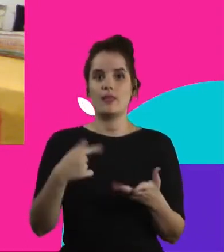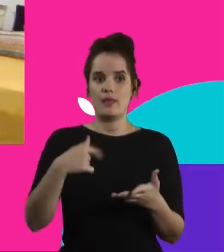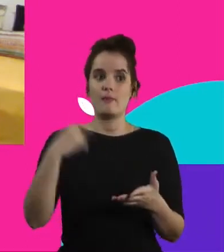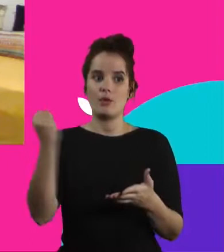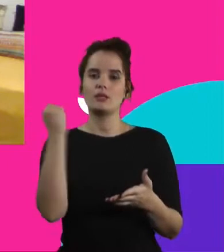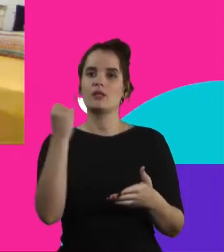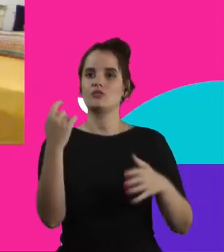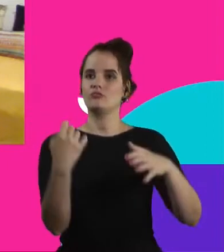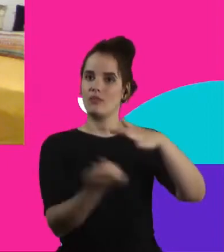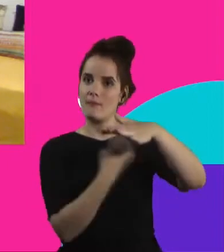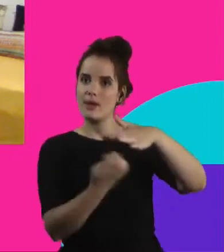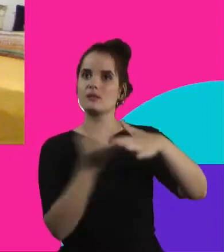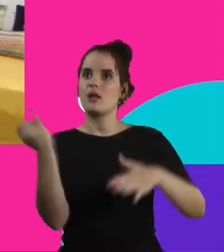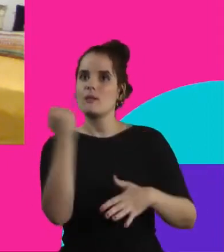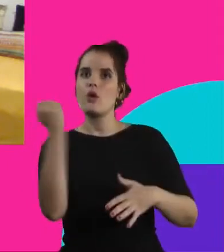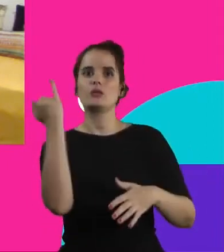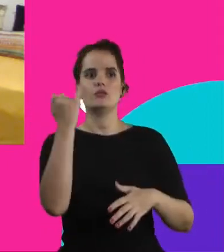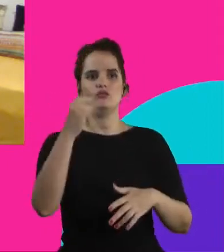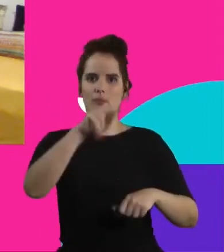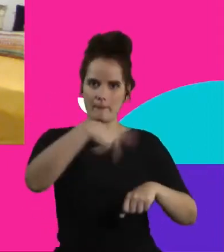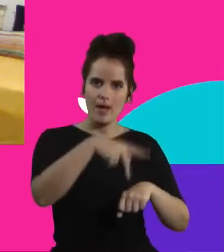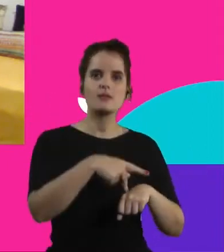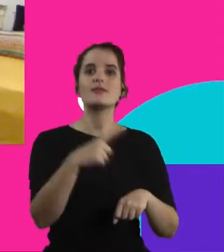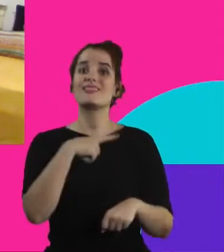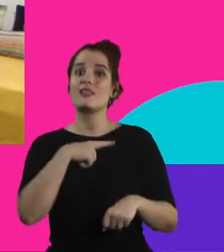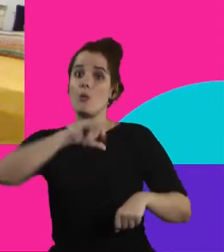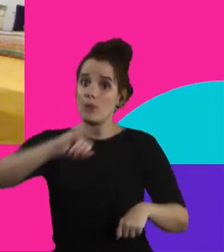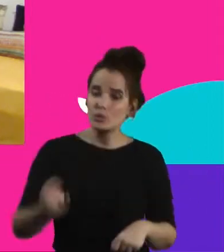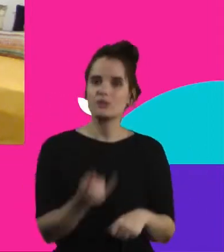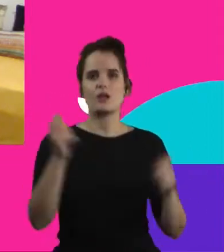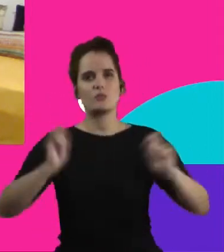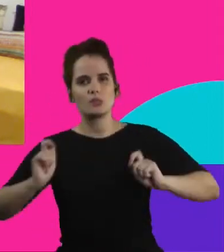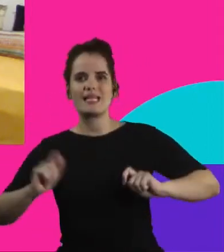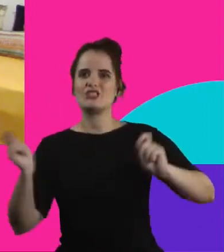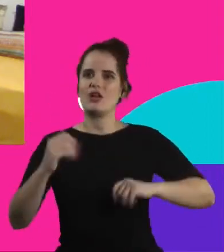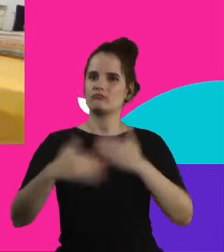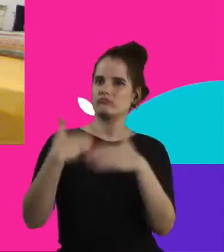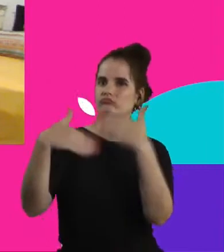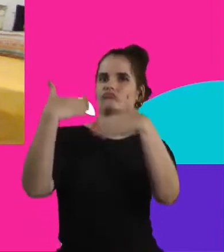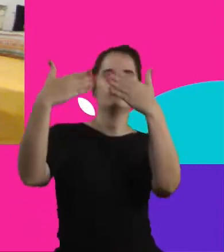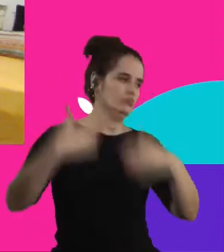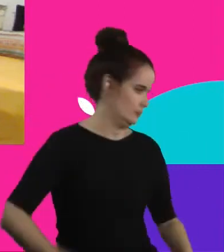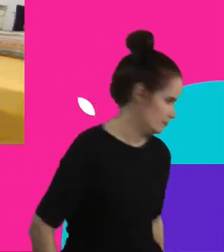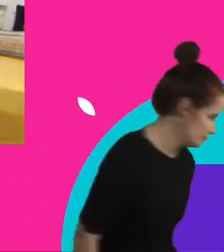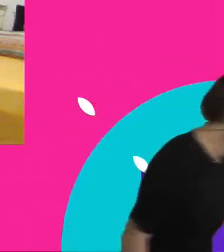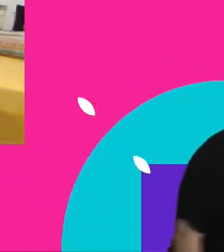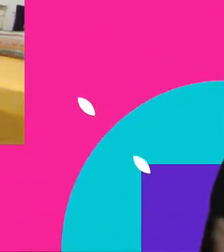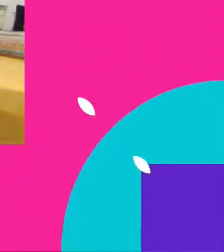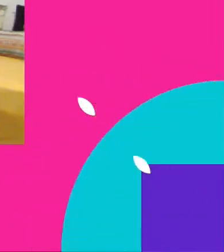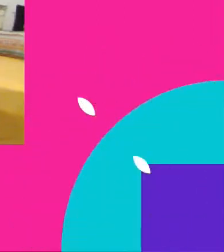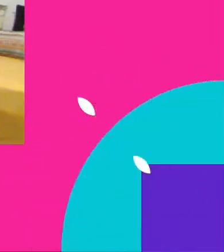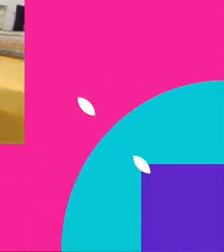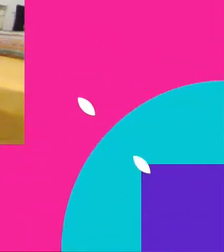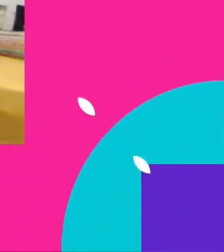o país, é importante para todo mundo ter oportunidades, ter possibilidade de crescer, de se desenvolver. E eu acho que é isso que a gente